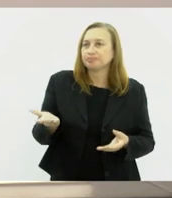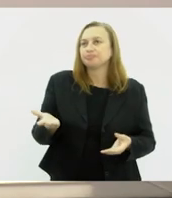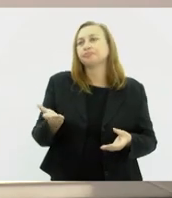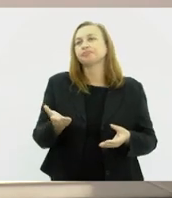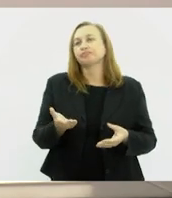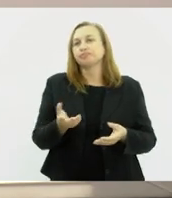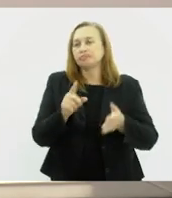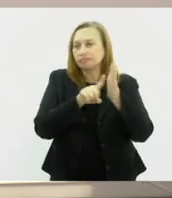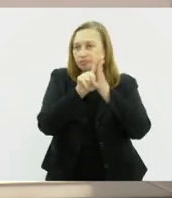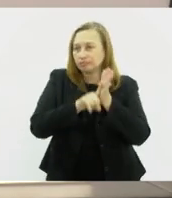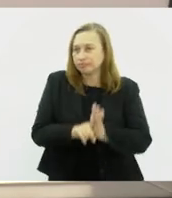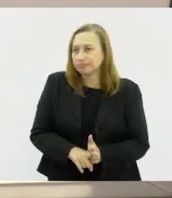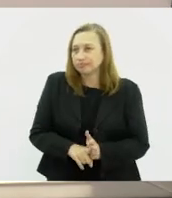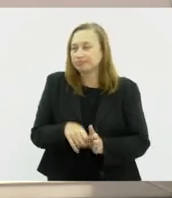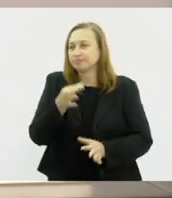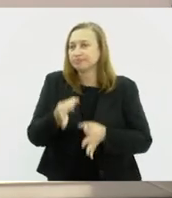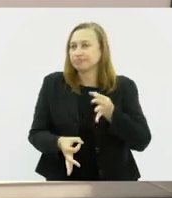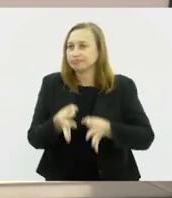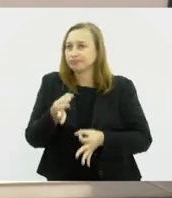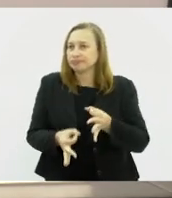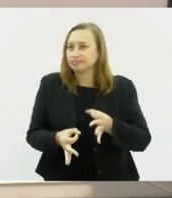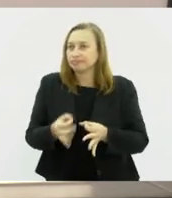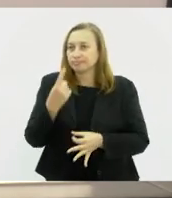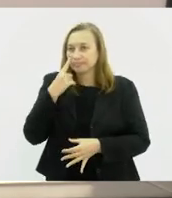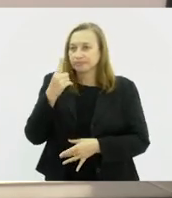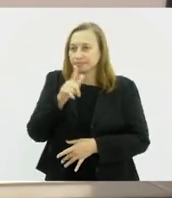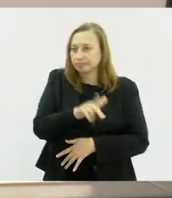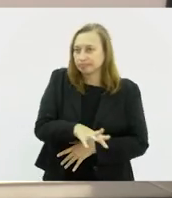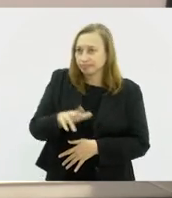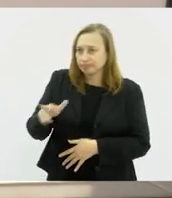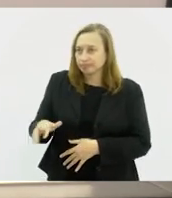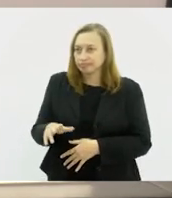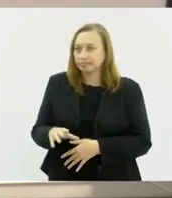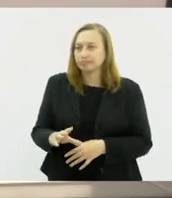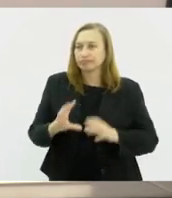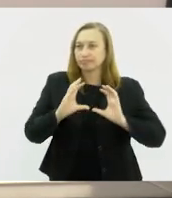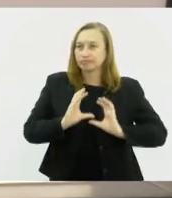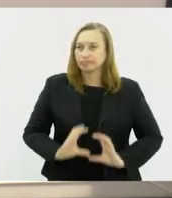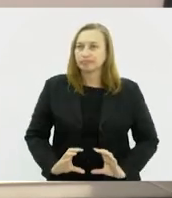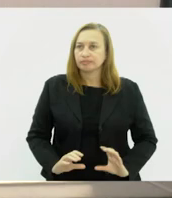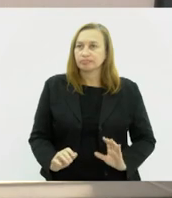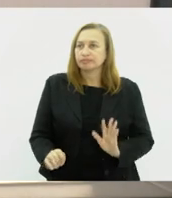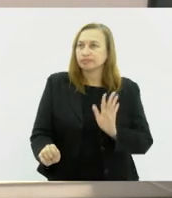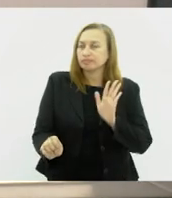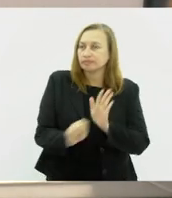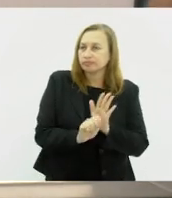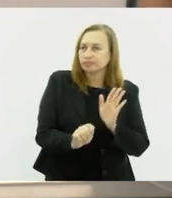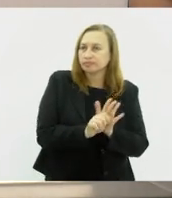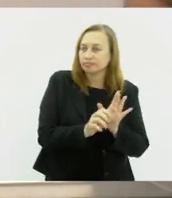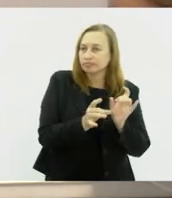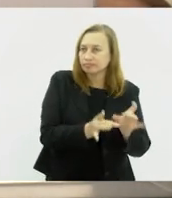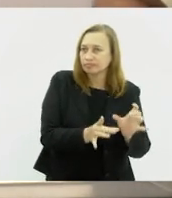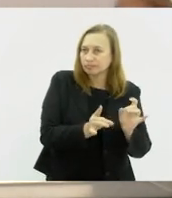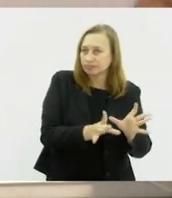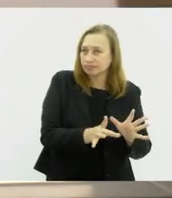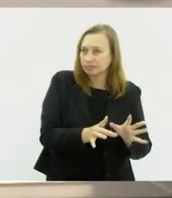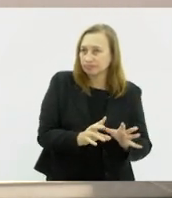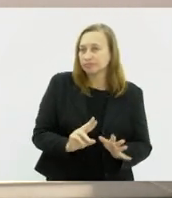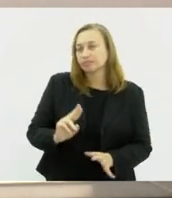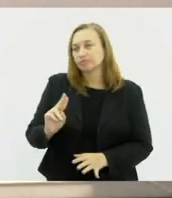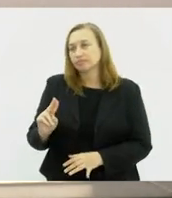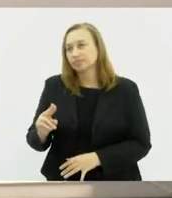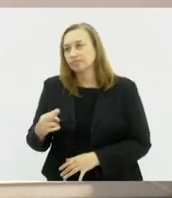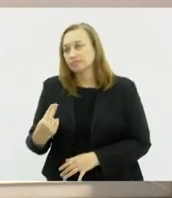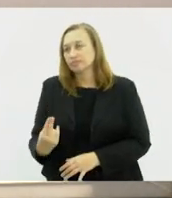juízes analisaram esses critérios para diferenciar a conduta de tráfico e porte de drogas para